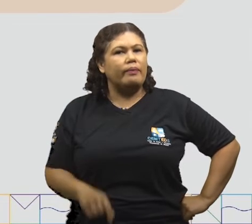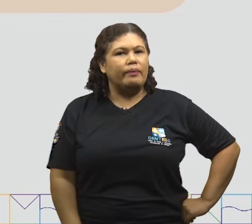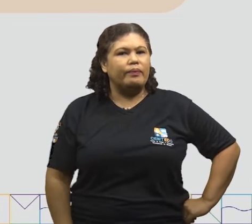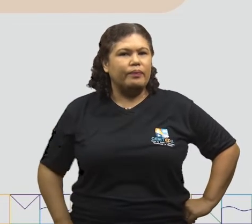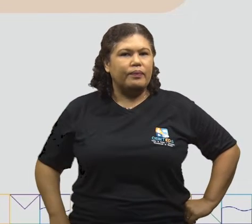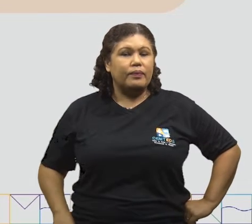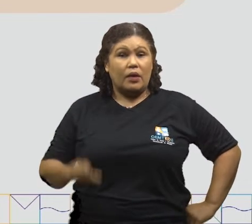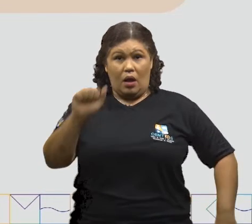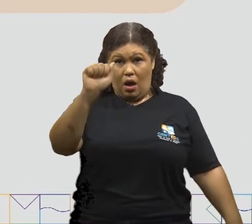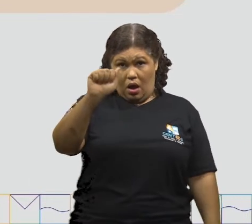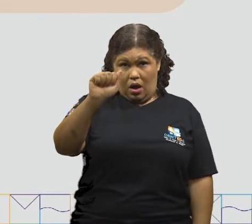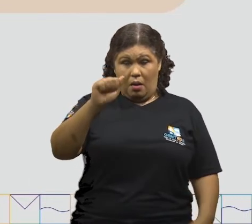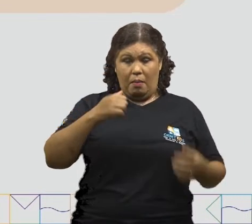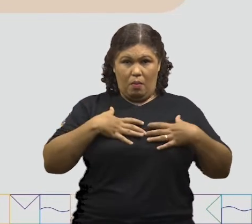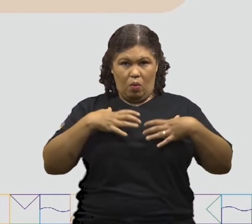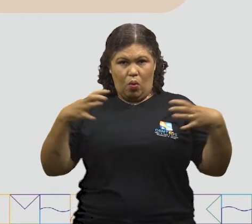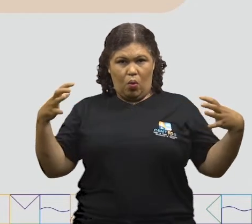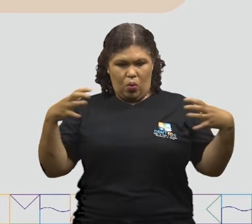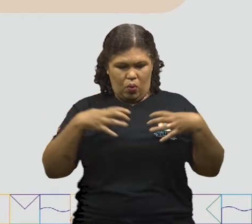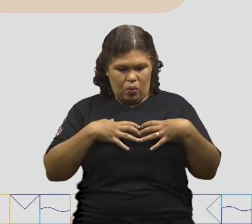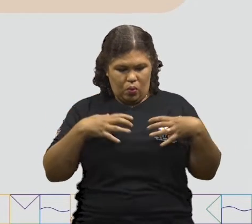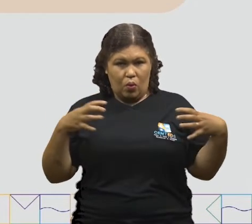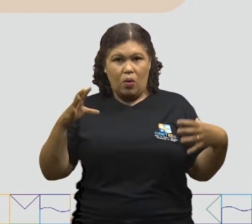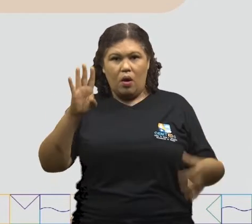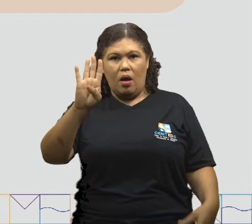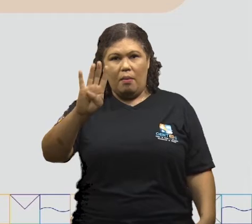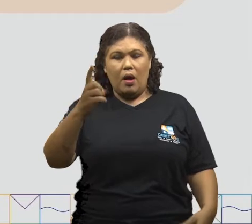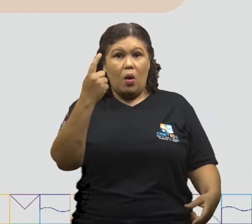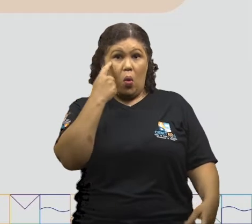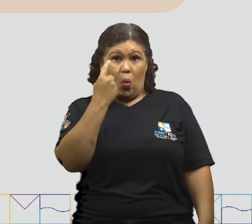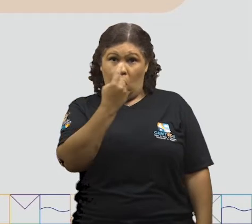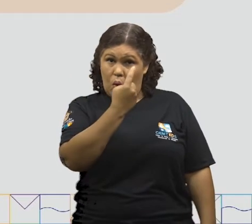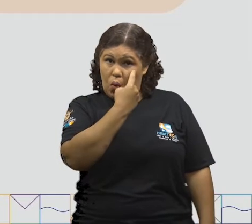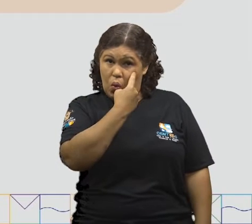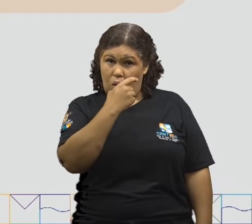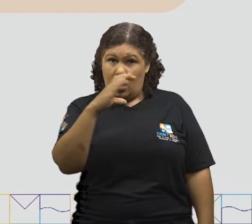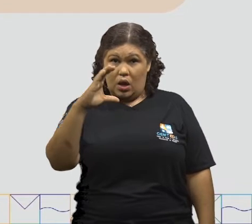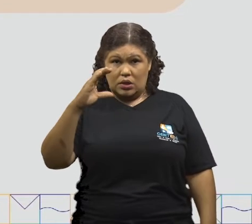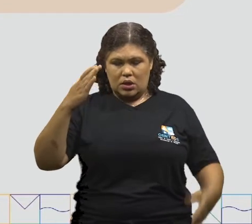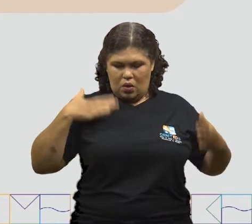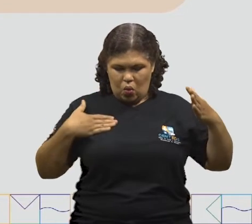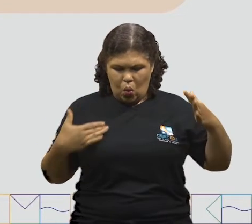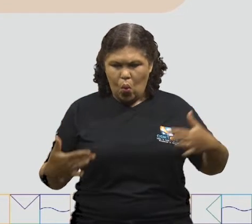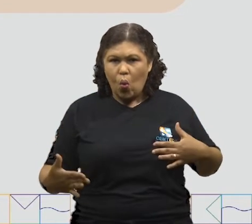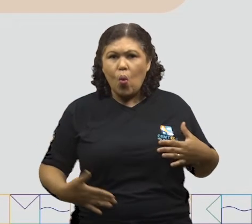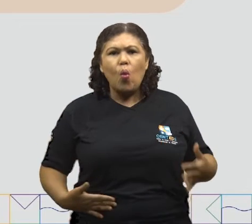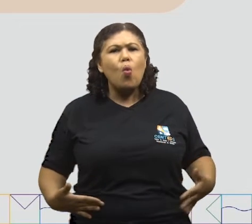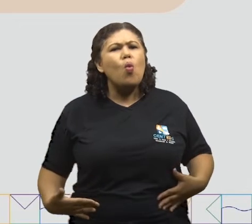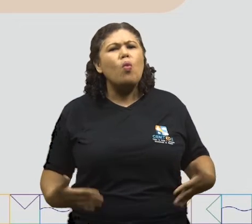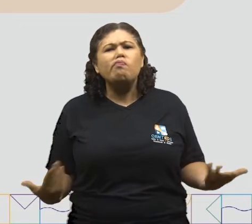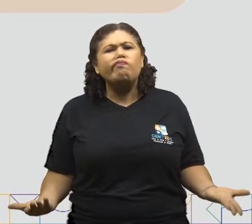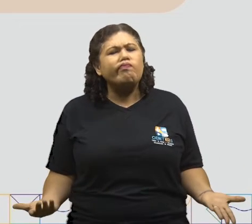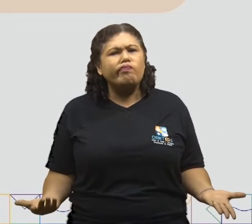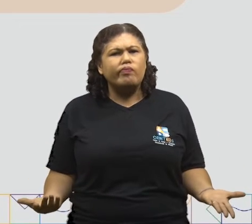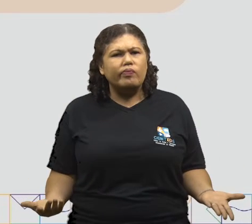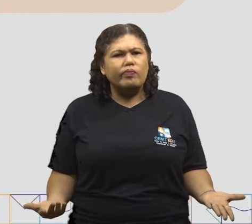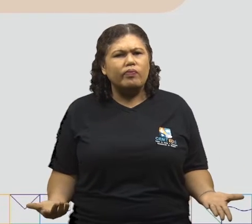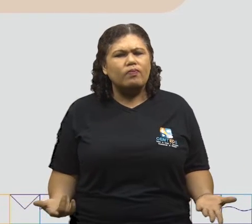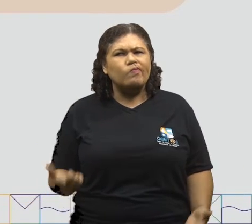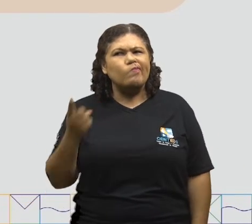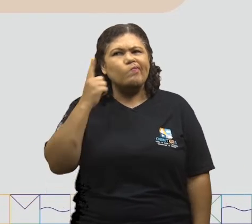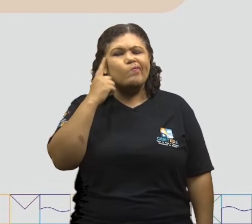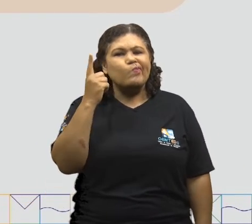Letrinha A, pulmões? Letrinha B, olhos? Ou será que a letrinha C, corpo?